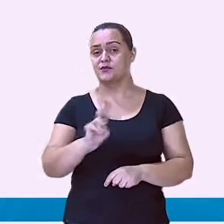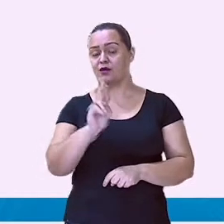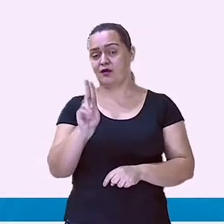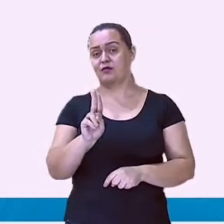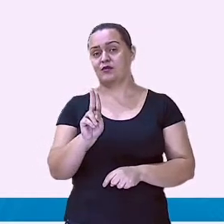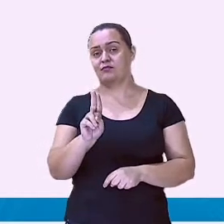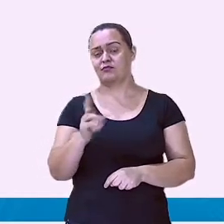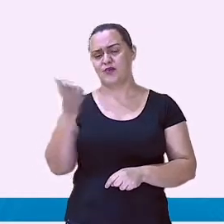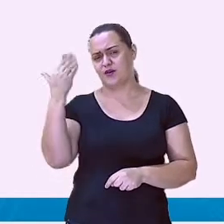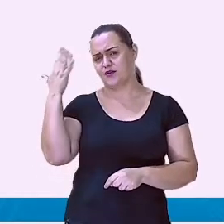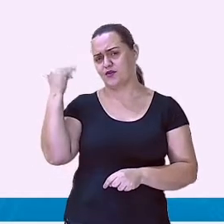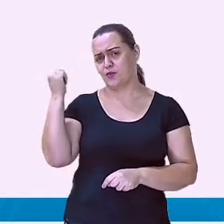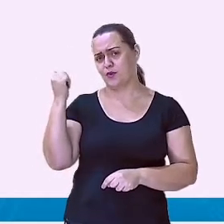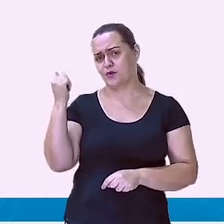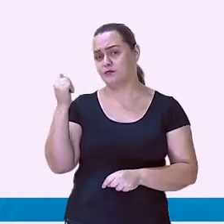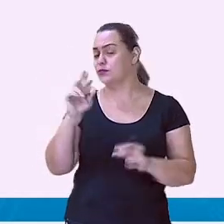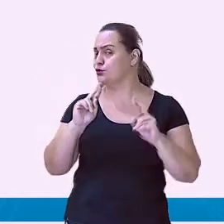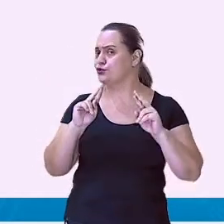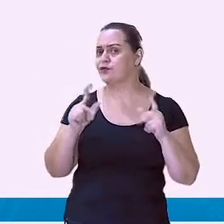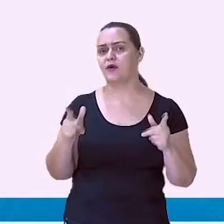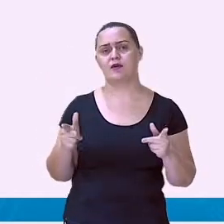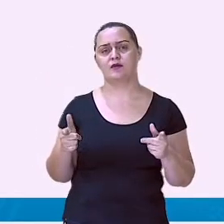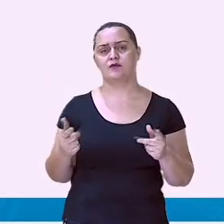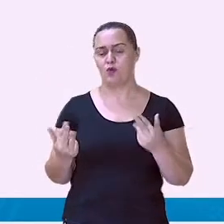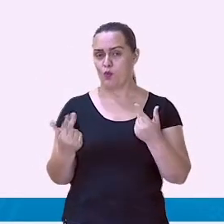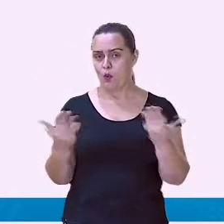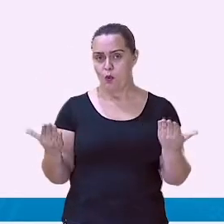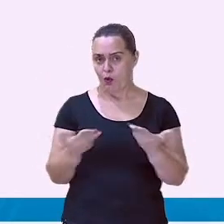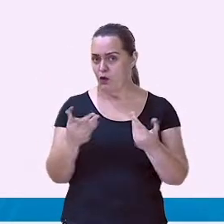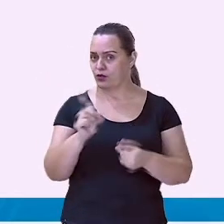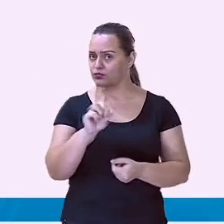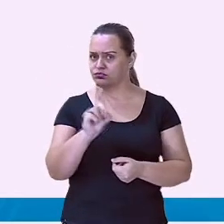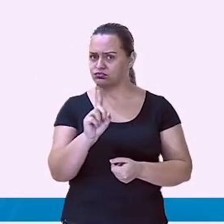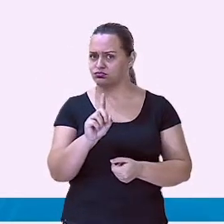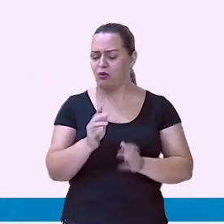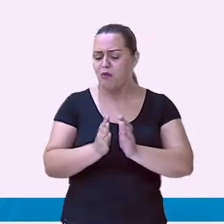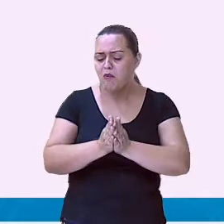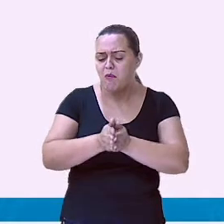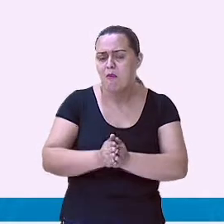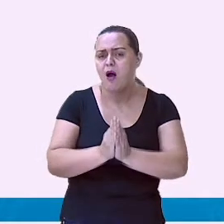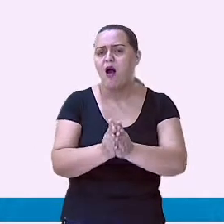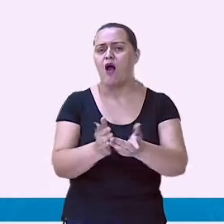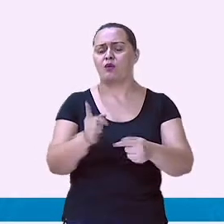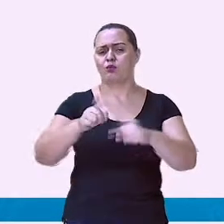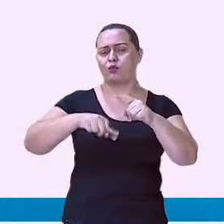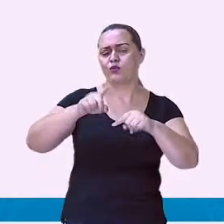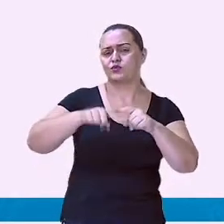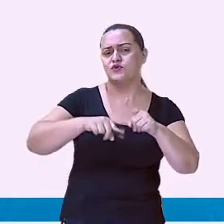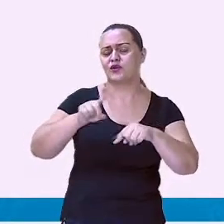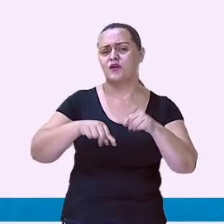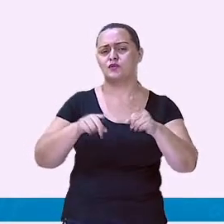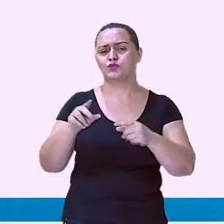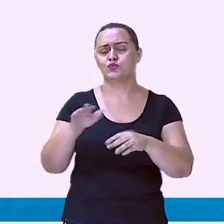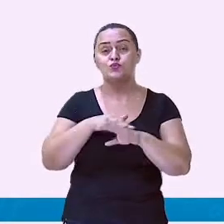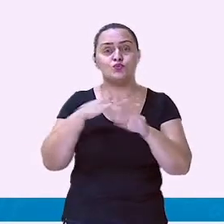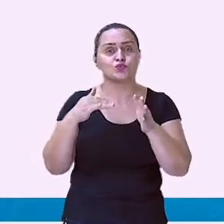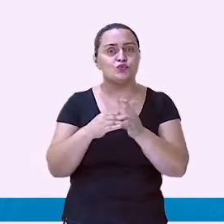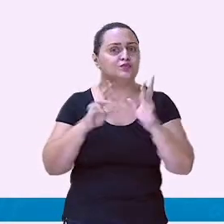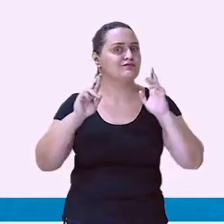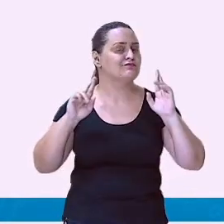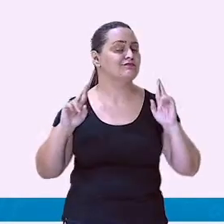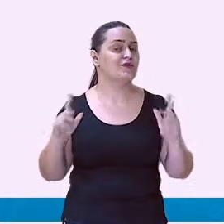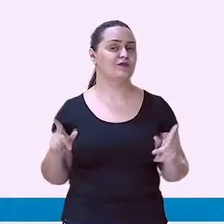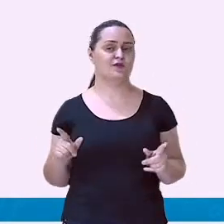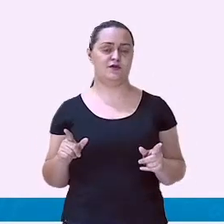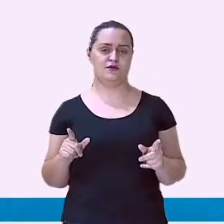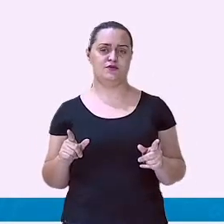pudessem fazer todas essas viagens. Então, eles não sabiam que iam